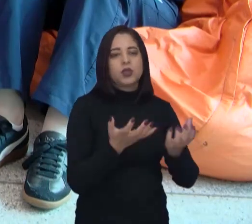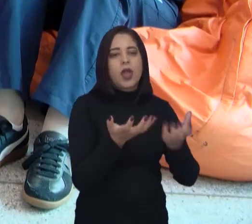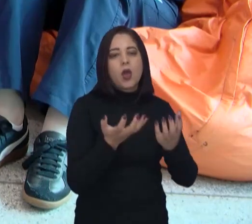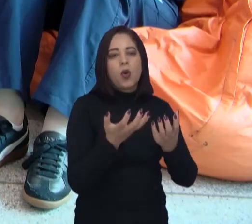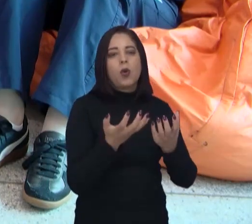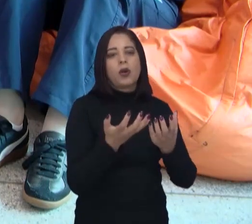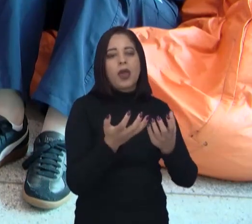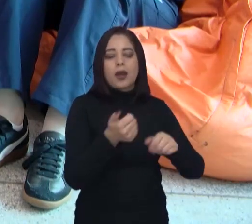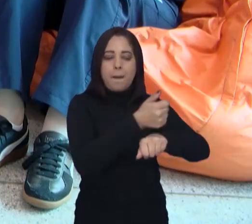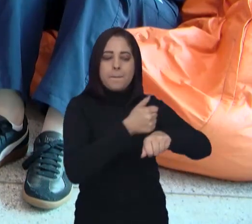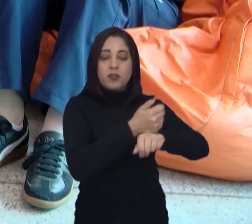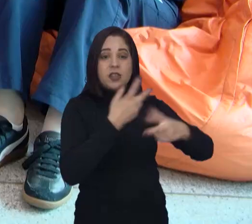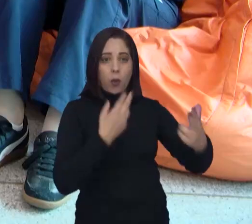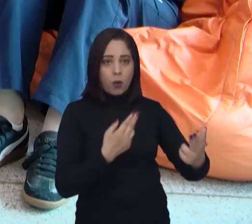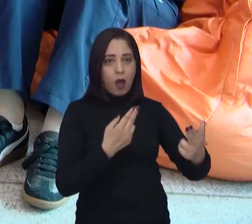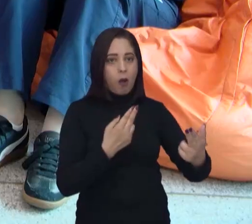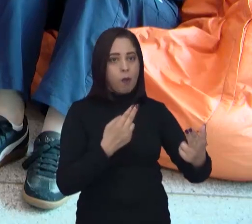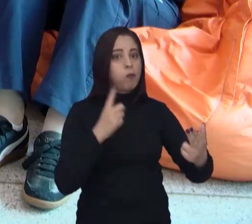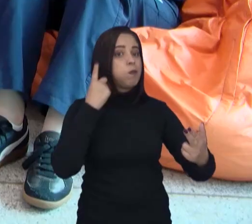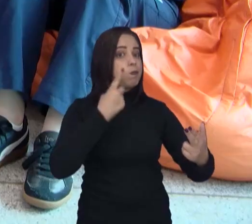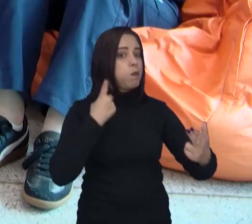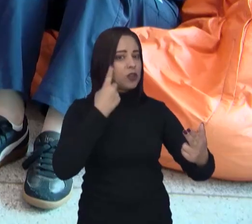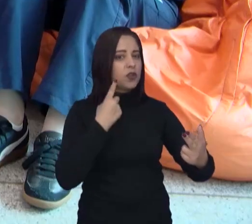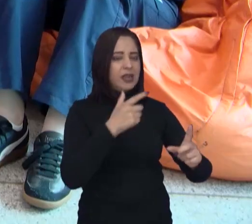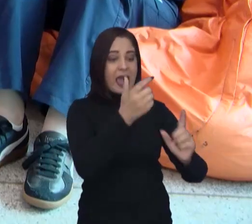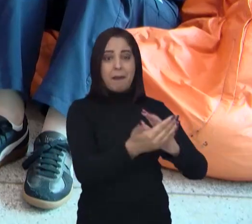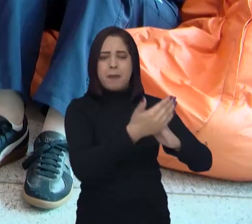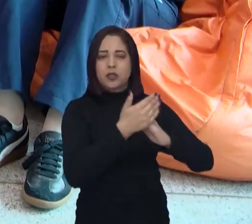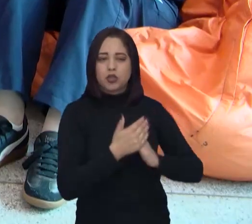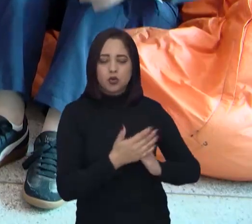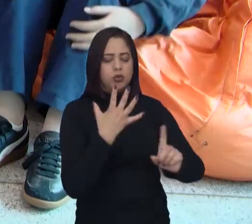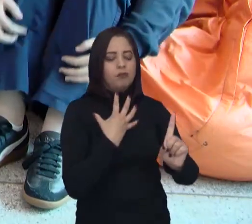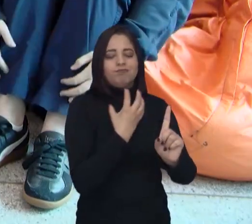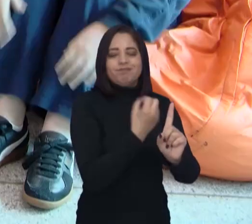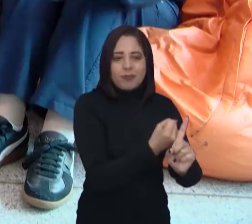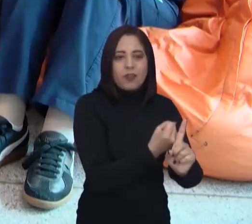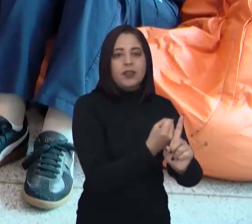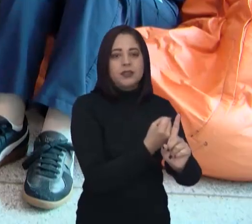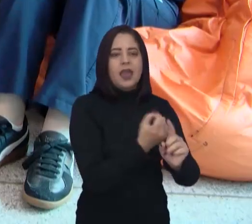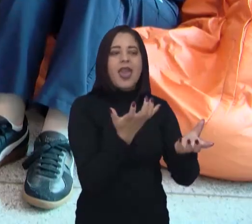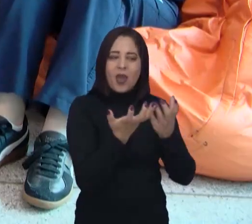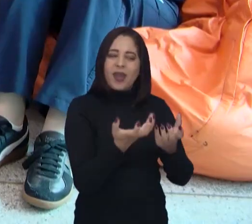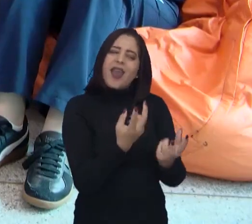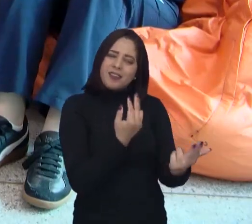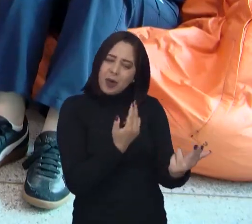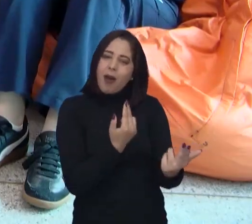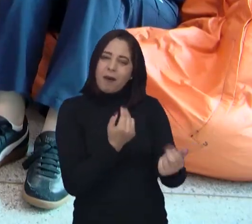seguir a mesma área que ela, que é o direito. Então ela me inspira muito, ela me ajuda, então eu gostaria de me tornar como ela